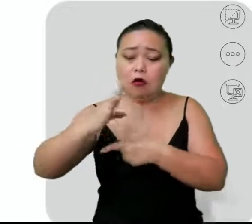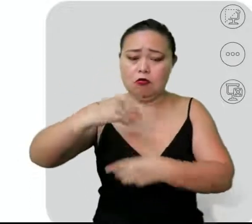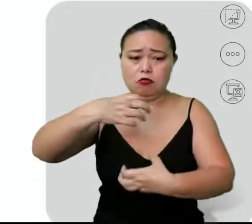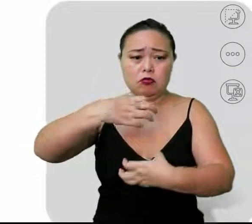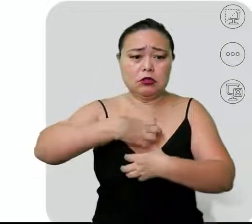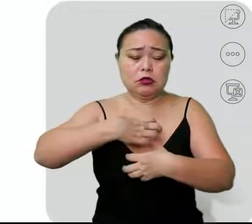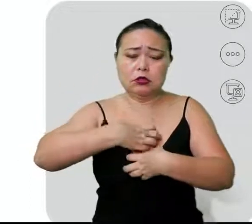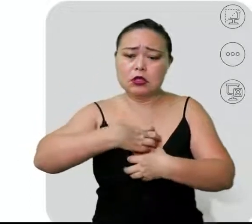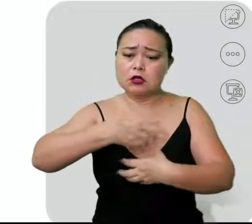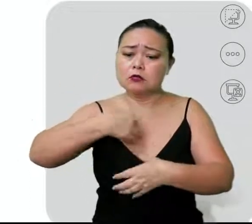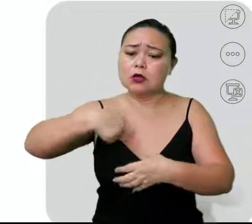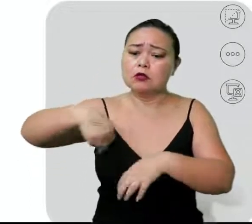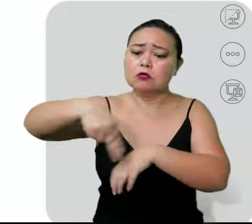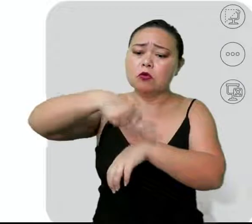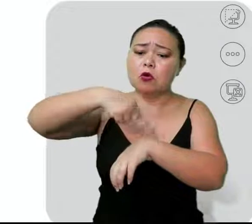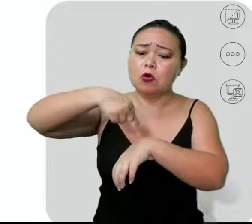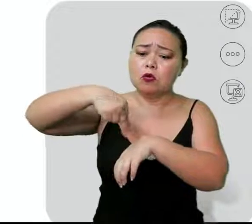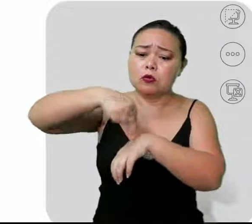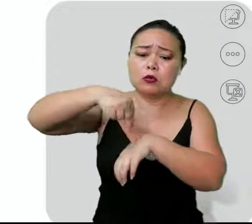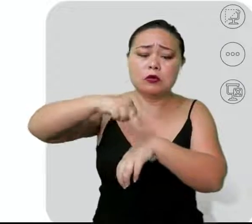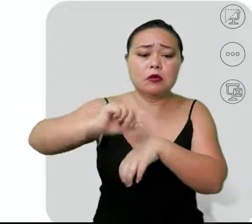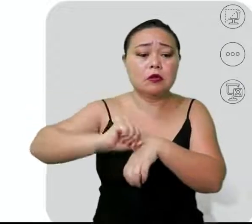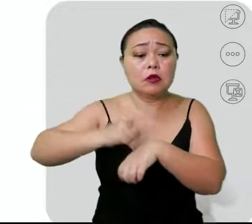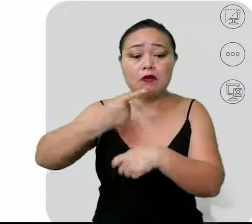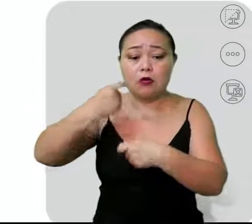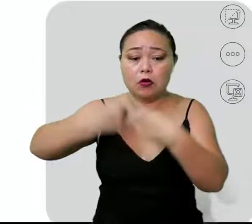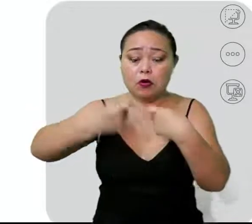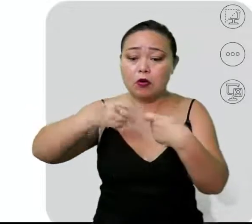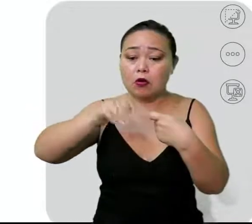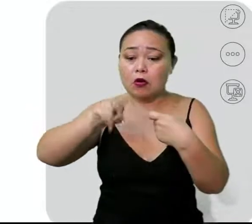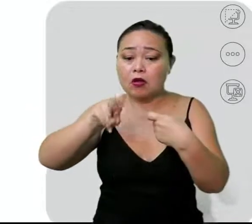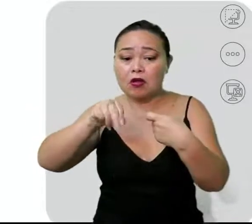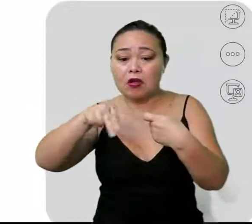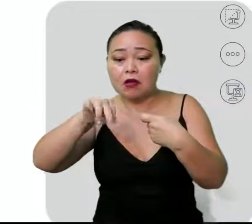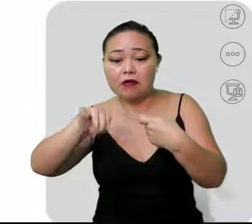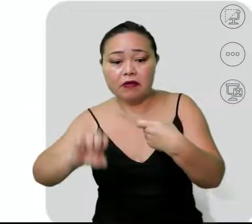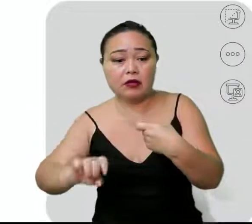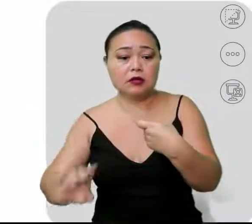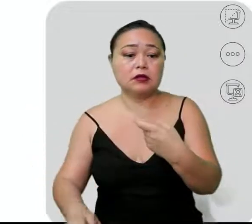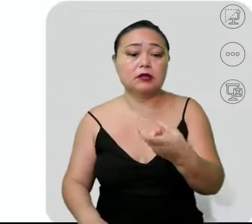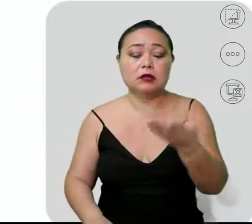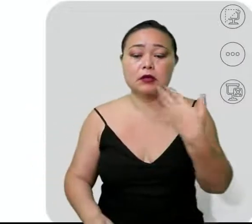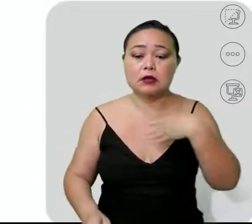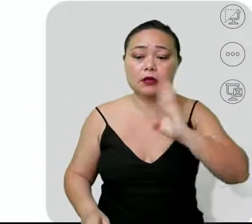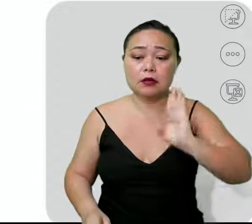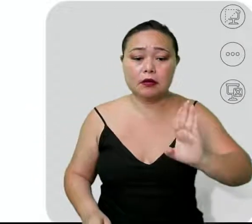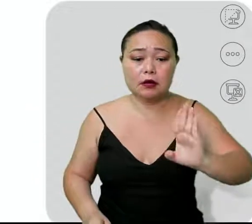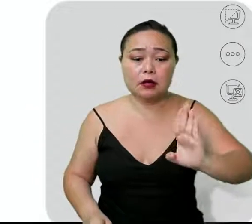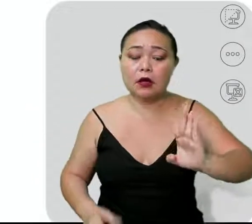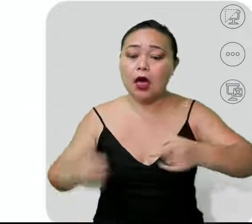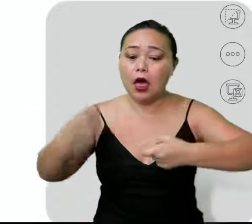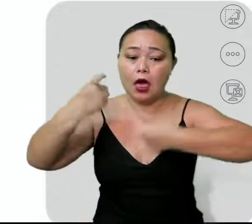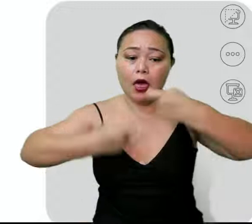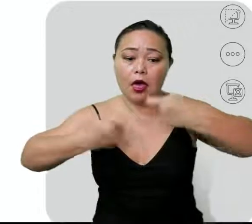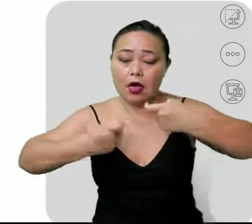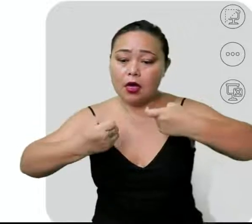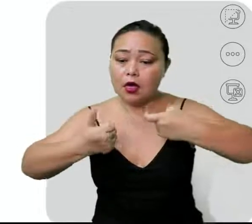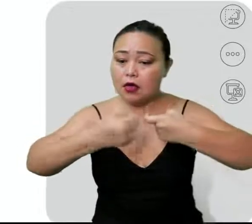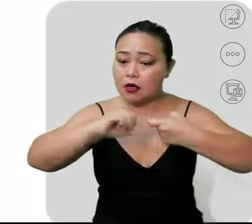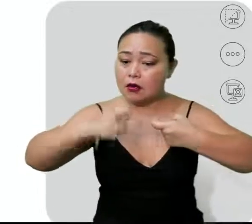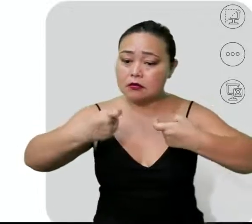quem nós estamos falando a letra A Terra do Boi vinis Oi bê